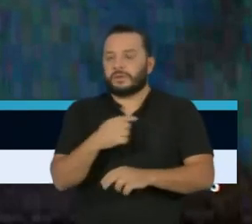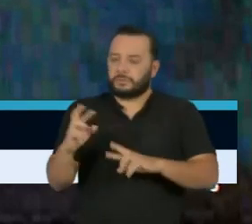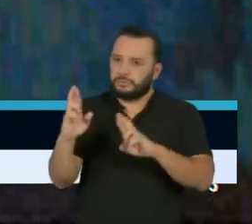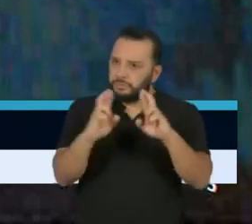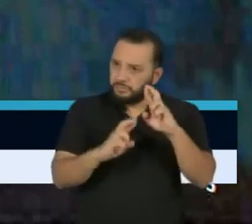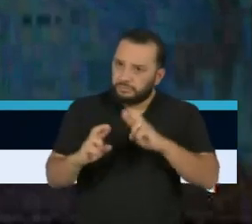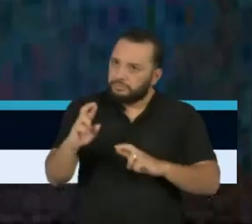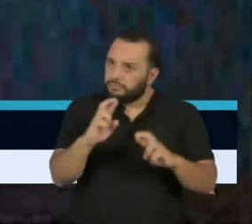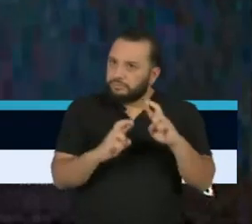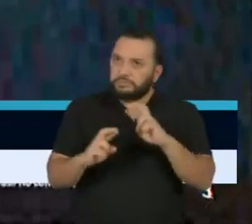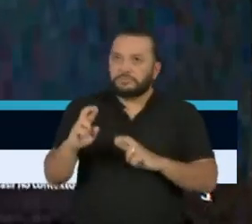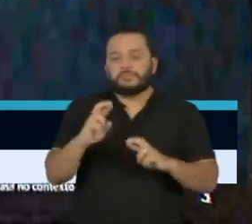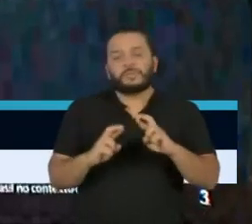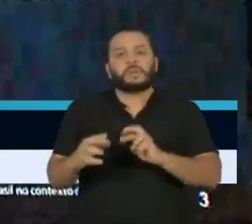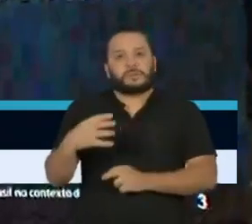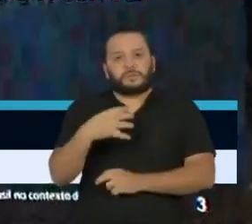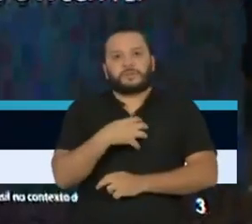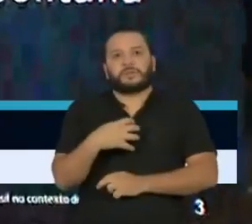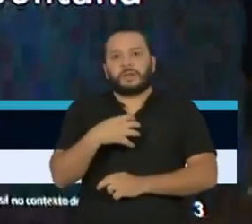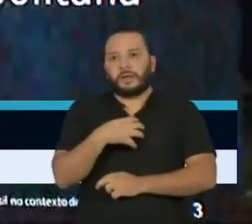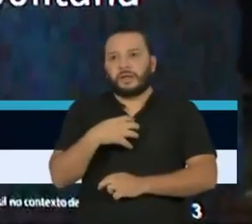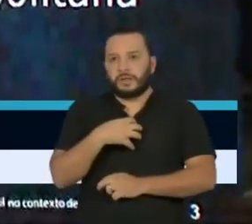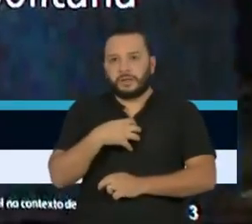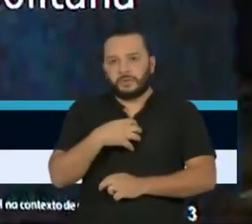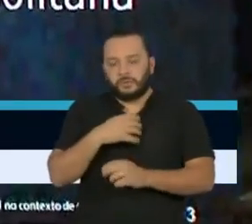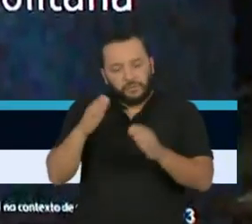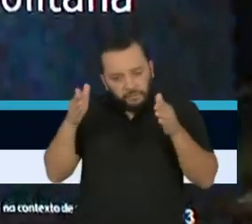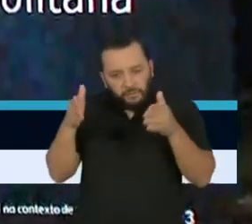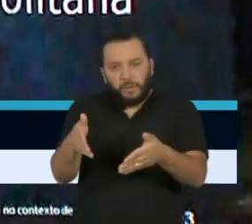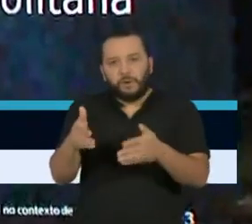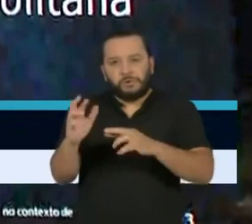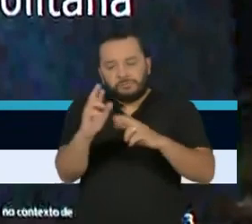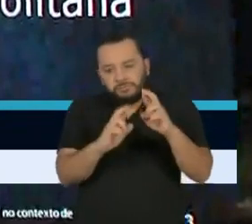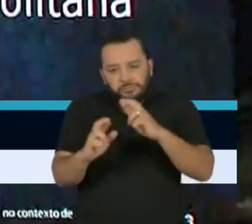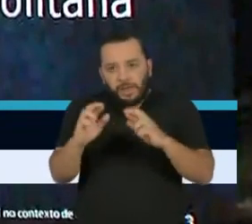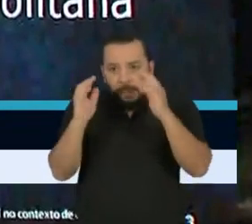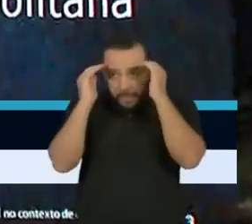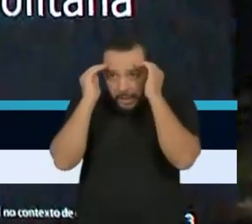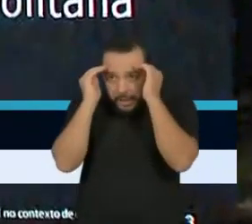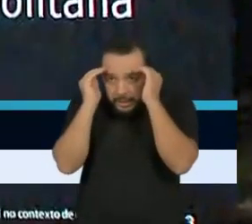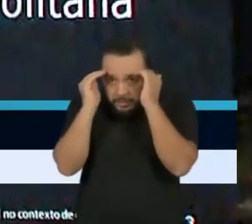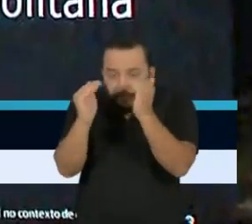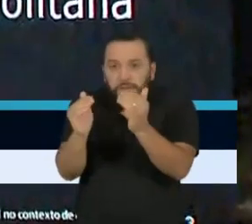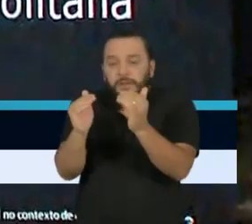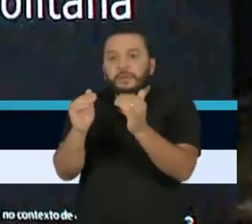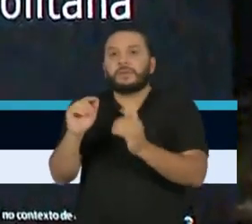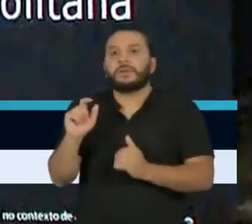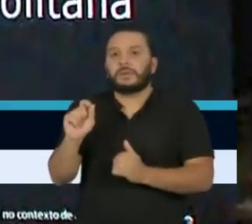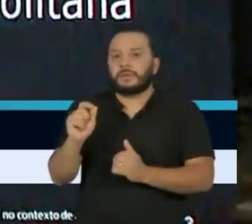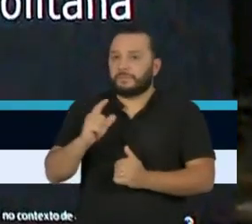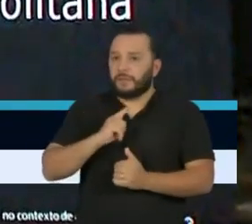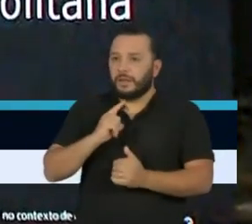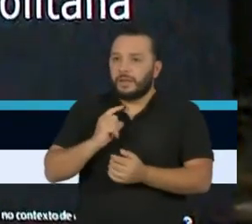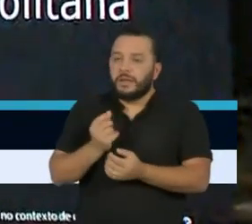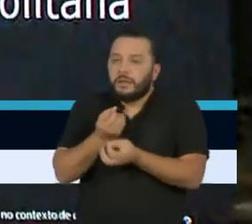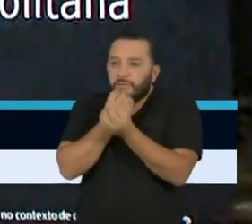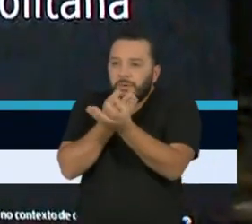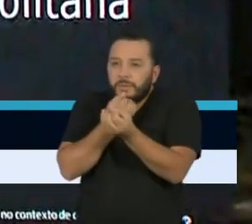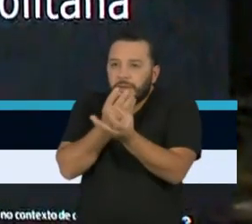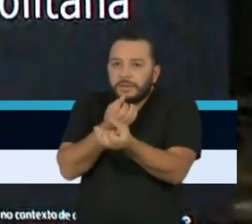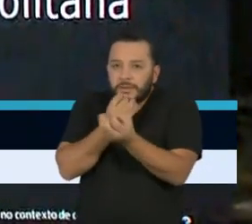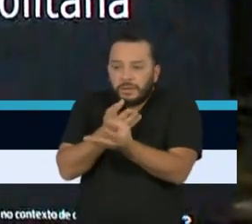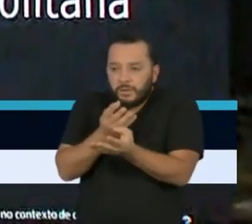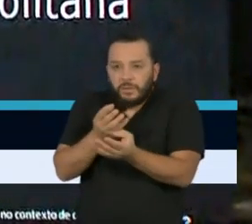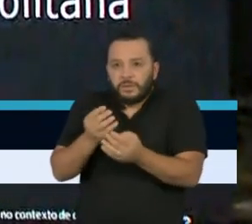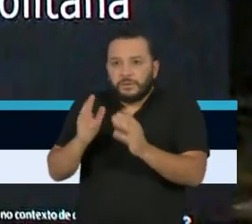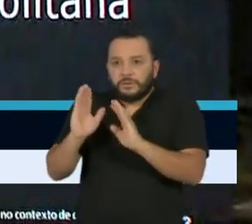informação de uma forma cada vez mais granular, sempre respeitando, aqui nesse caso a gente tem informação caso a caso, e cruzar